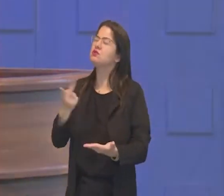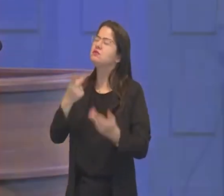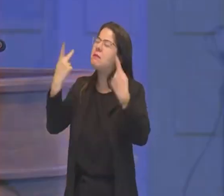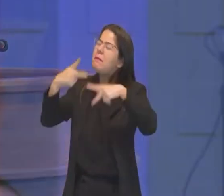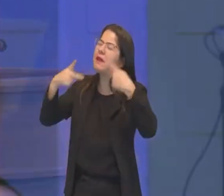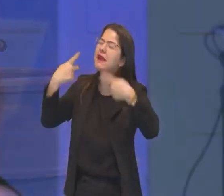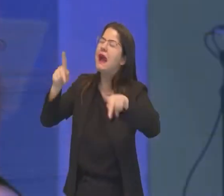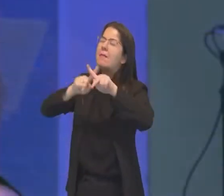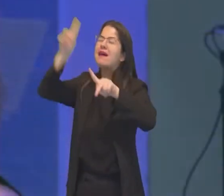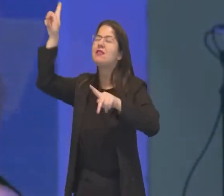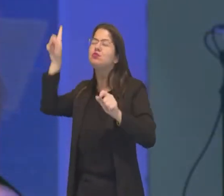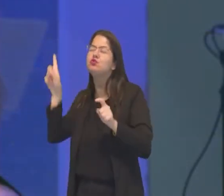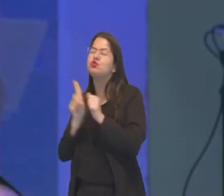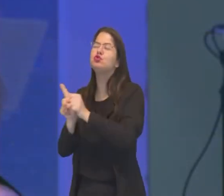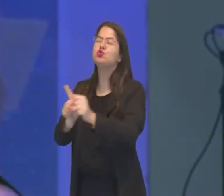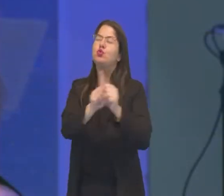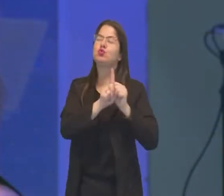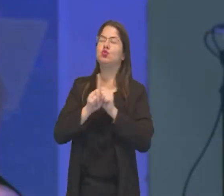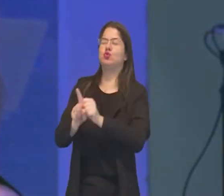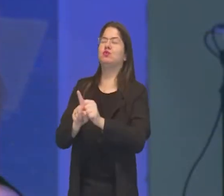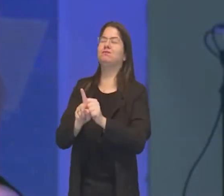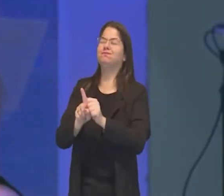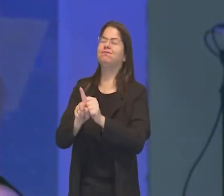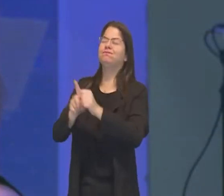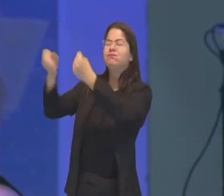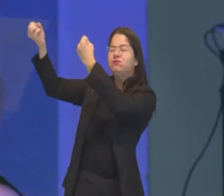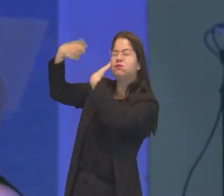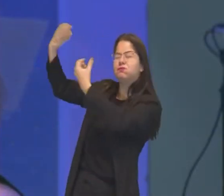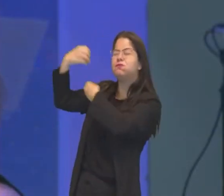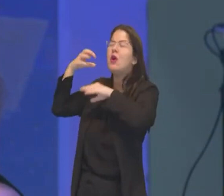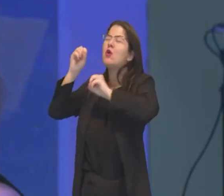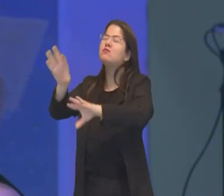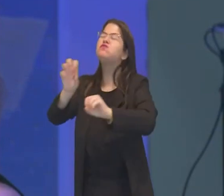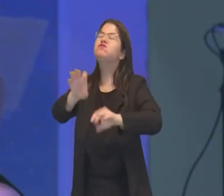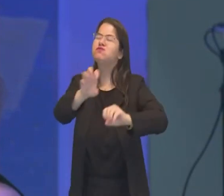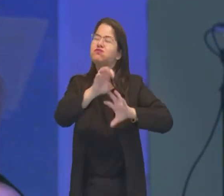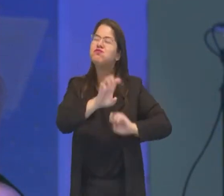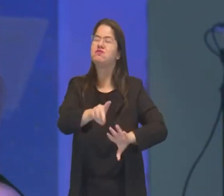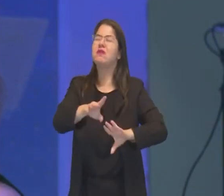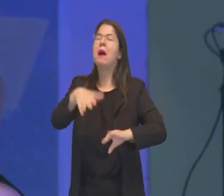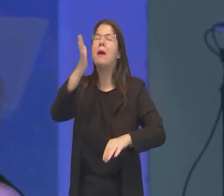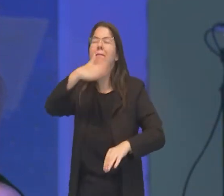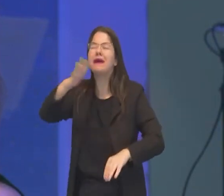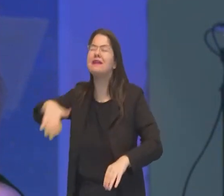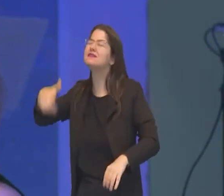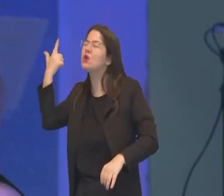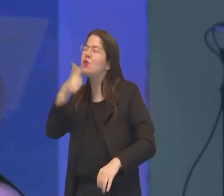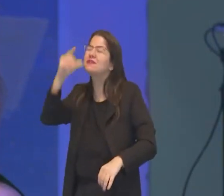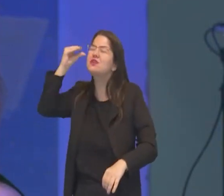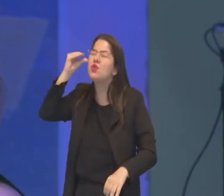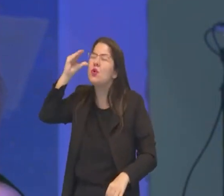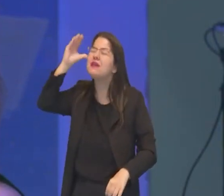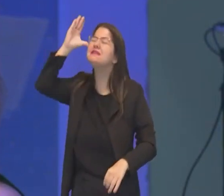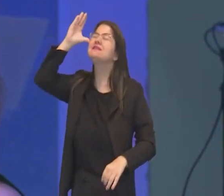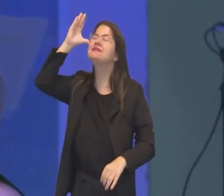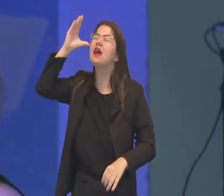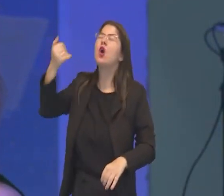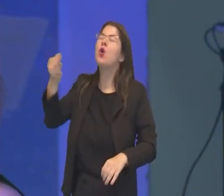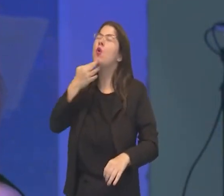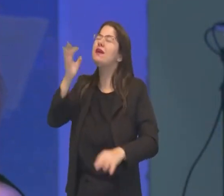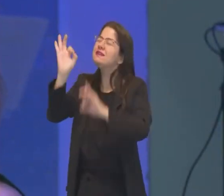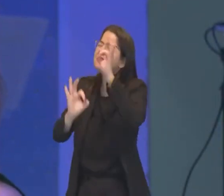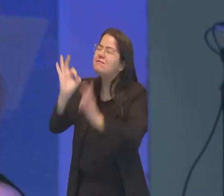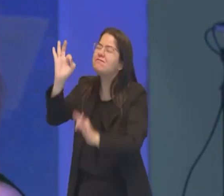essas crianças possam estar mais perto de Ti, possam Te conhecer mais, possam conhecer o Teu plano